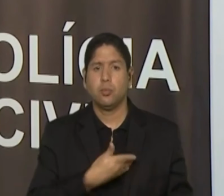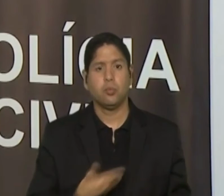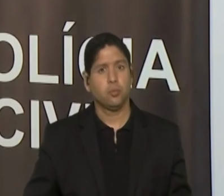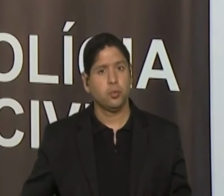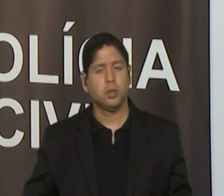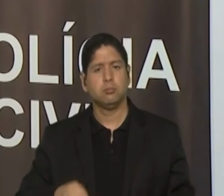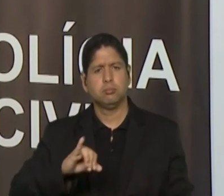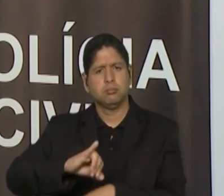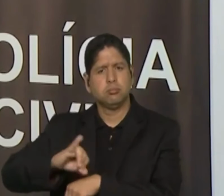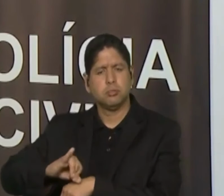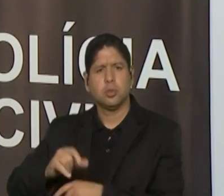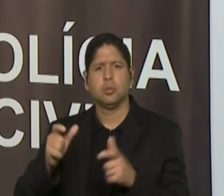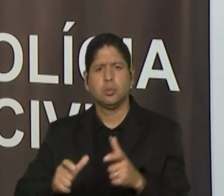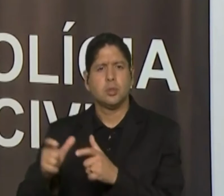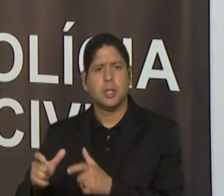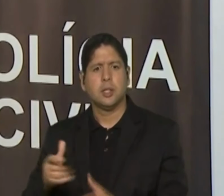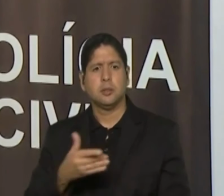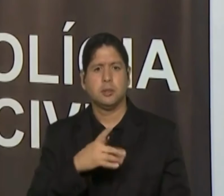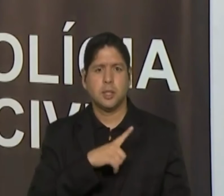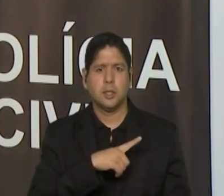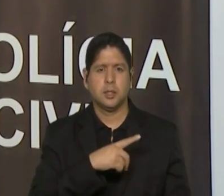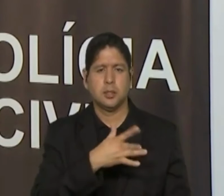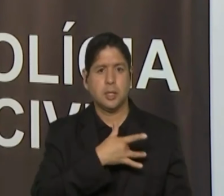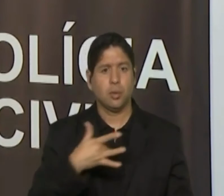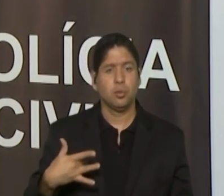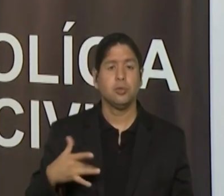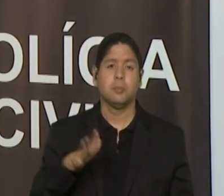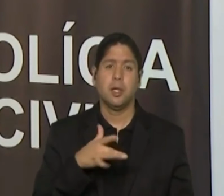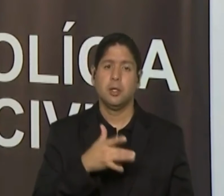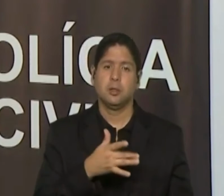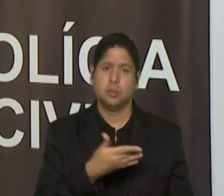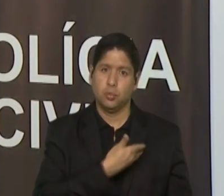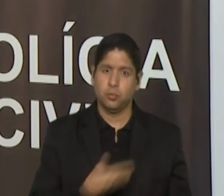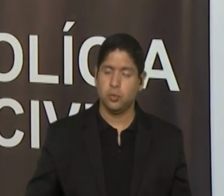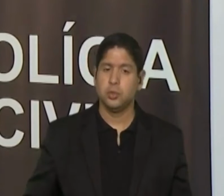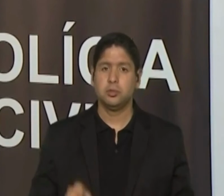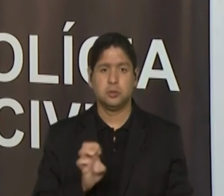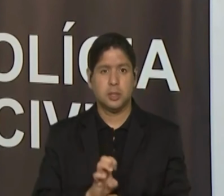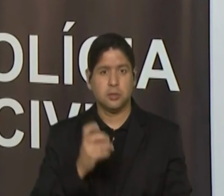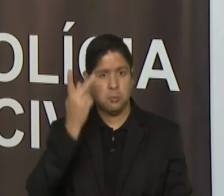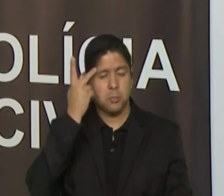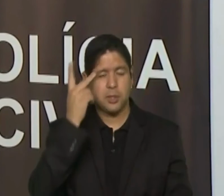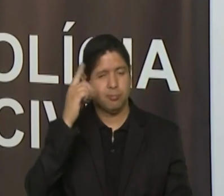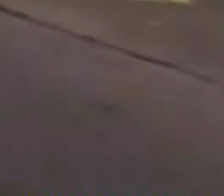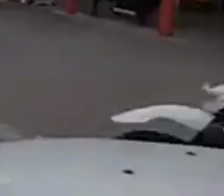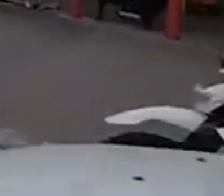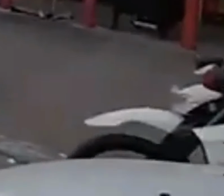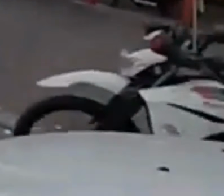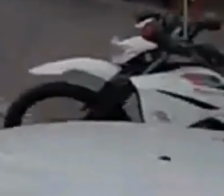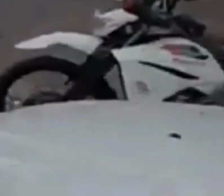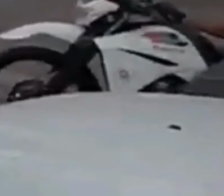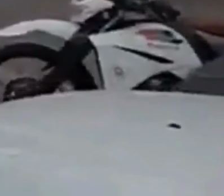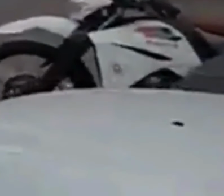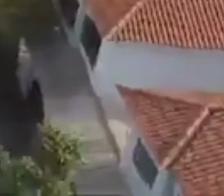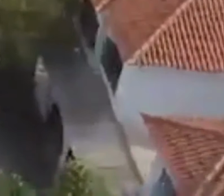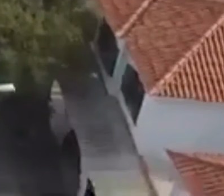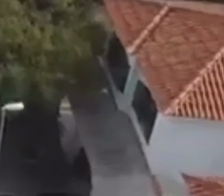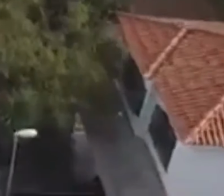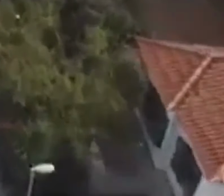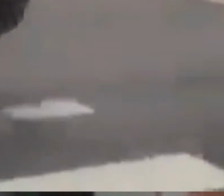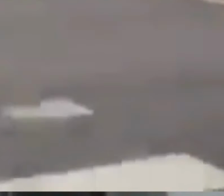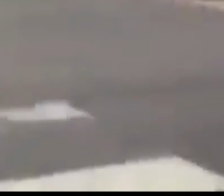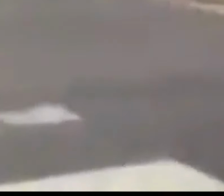no local, de saúde no local, mas o governo estadual chegou a recuar dessa decisão.